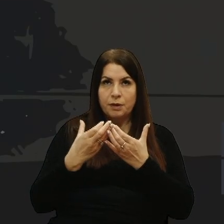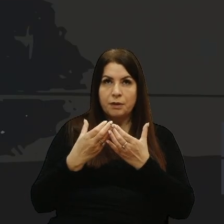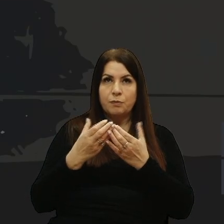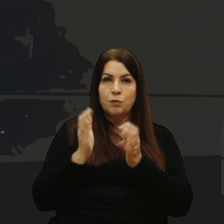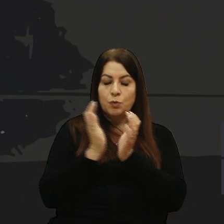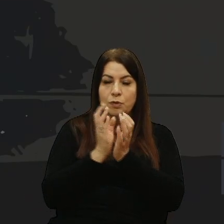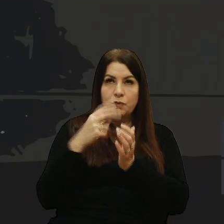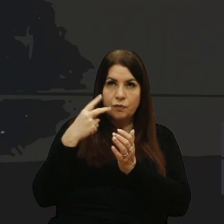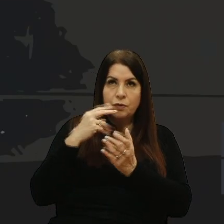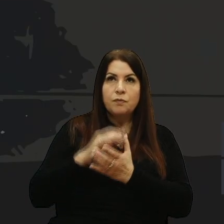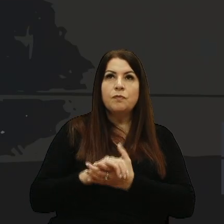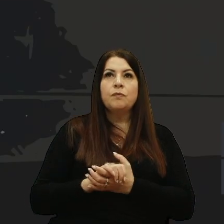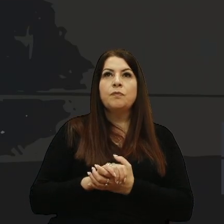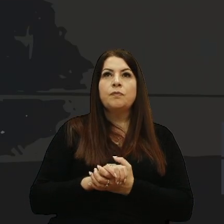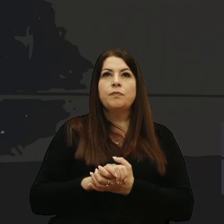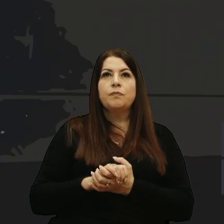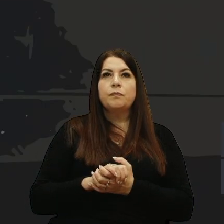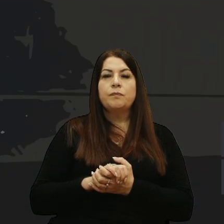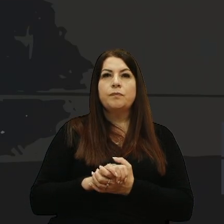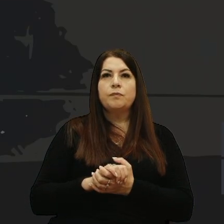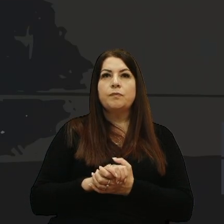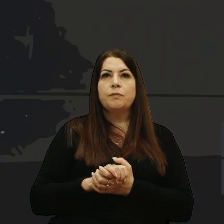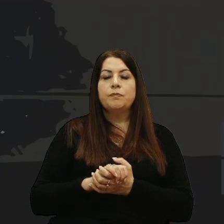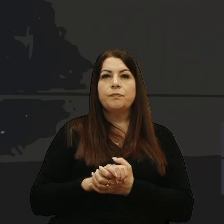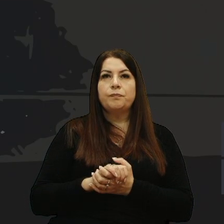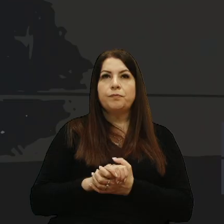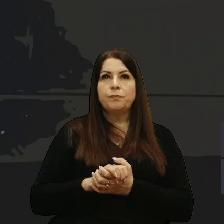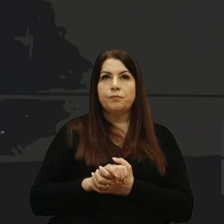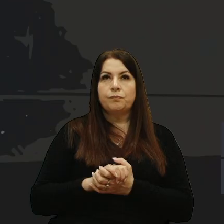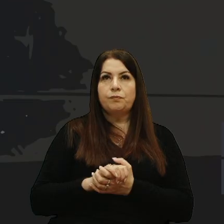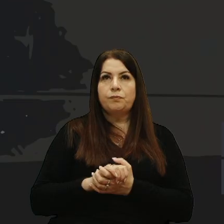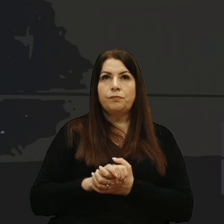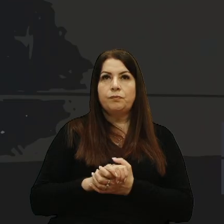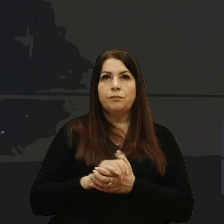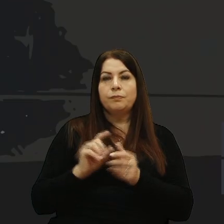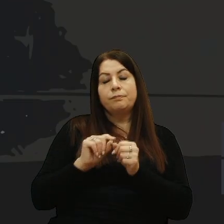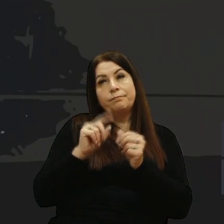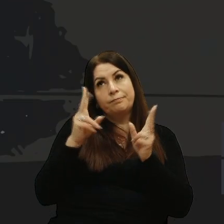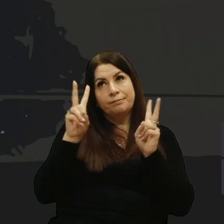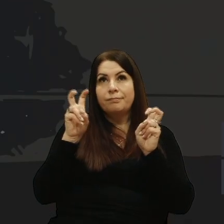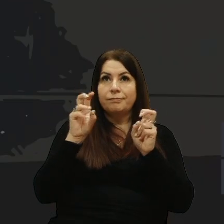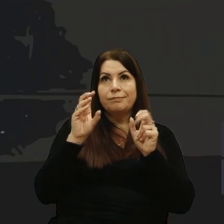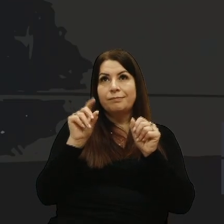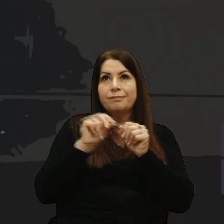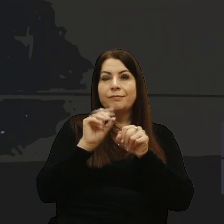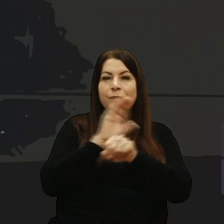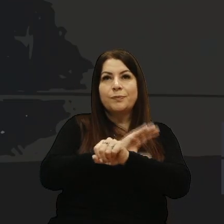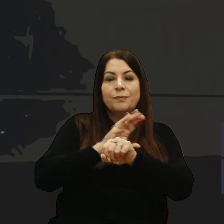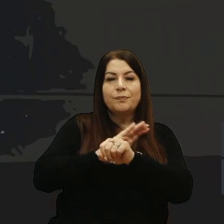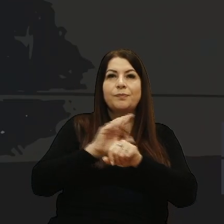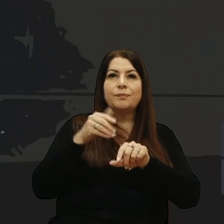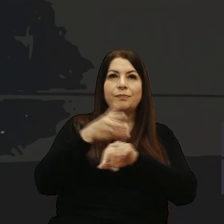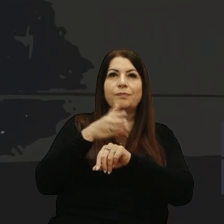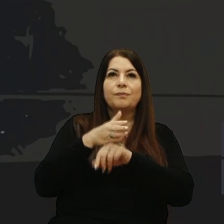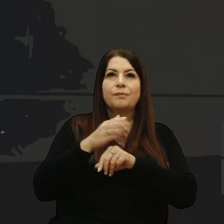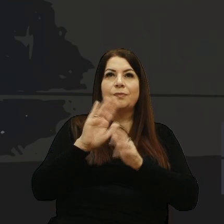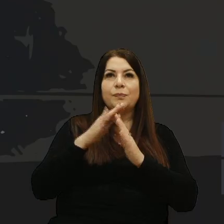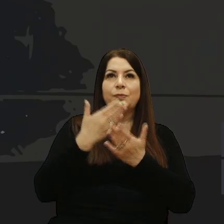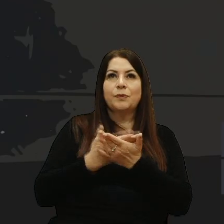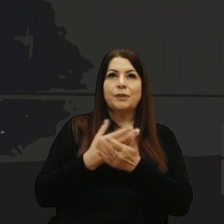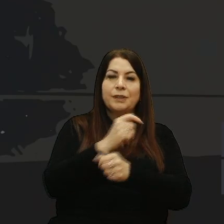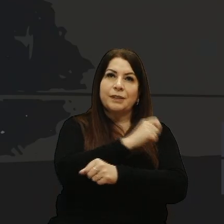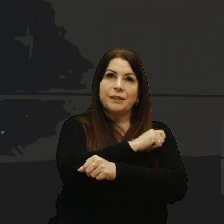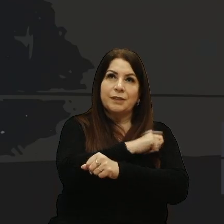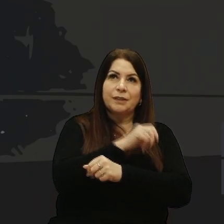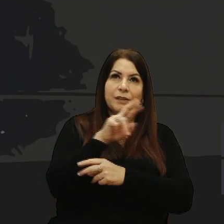colegas vereadores, que eu estou cursando, né? Faço parte da escola, sou estudante